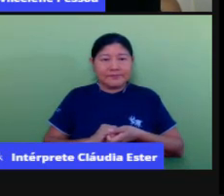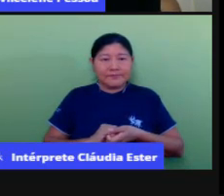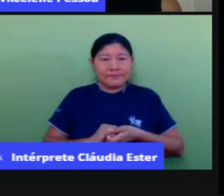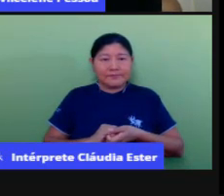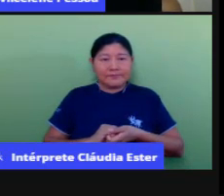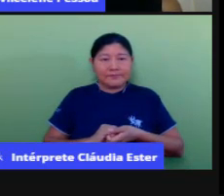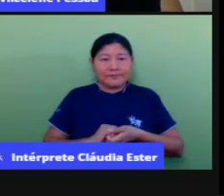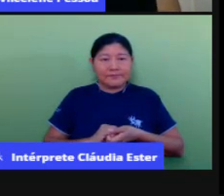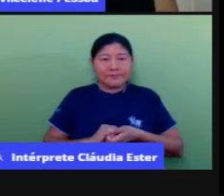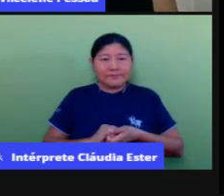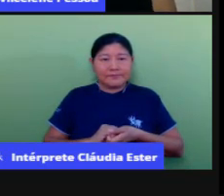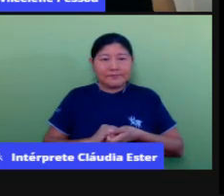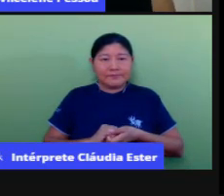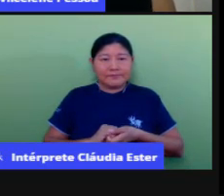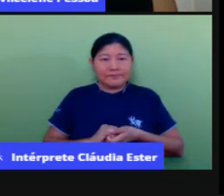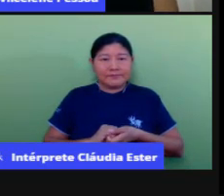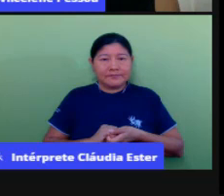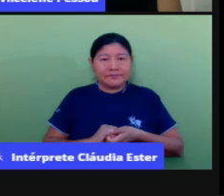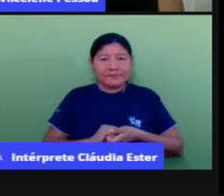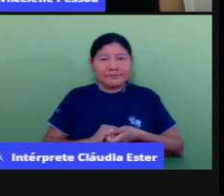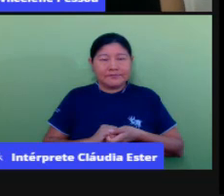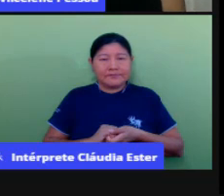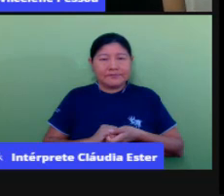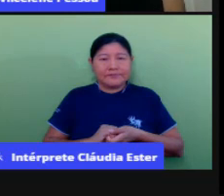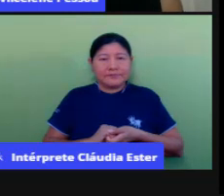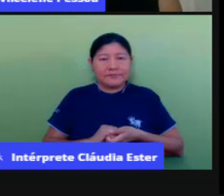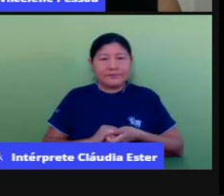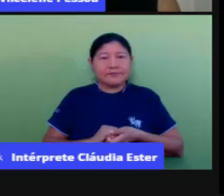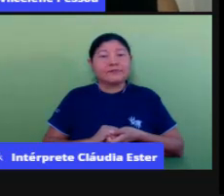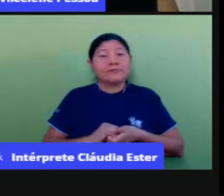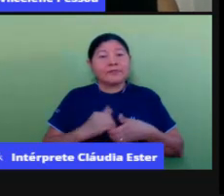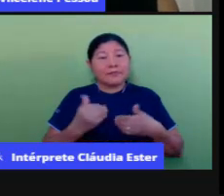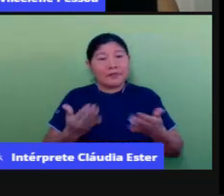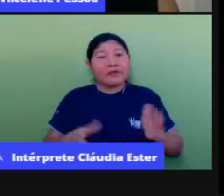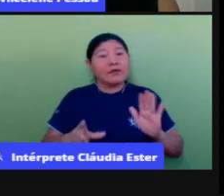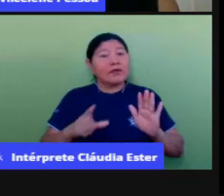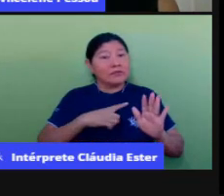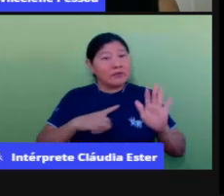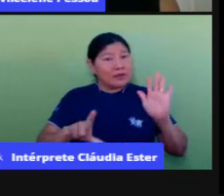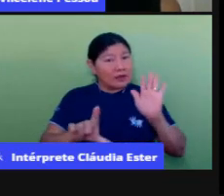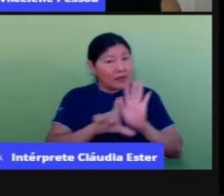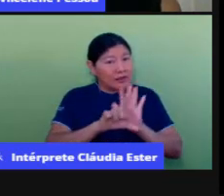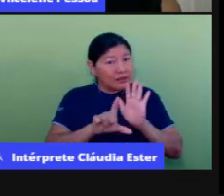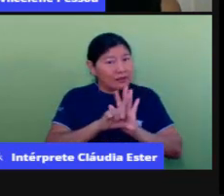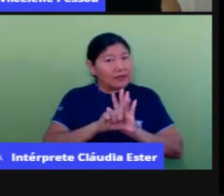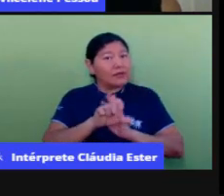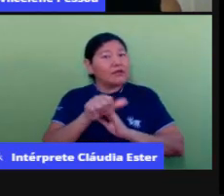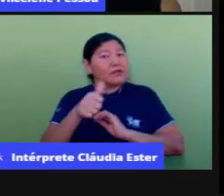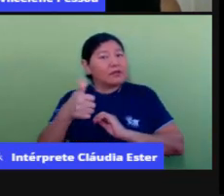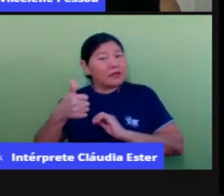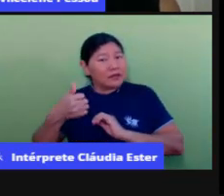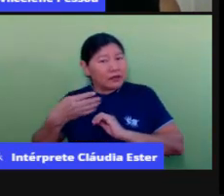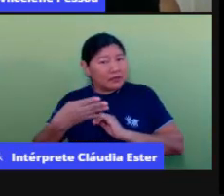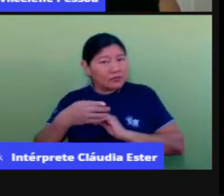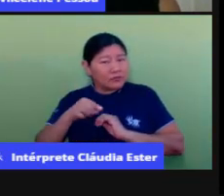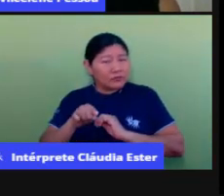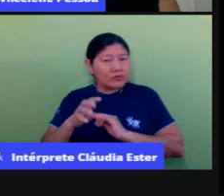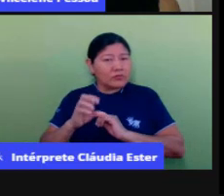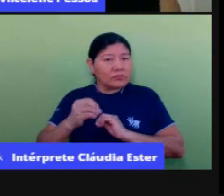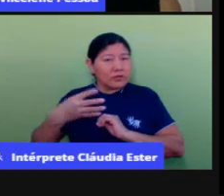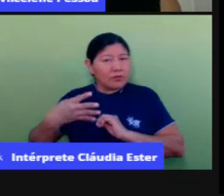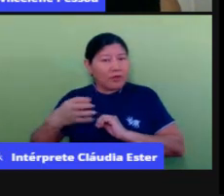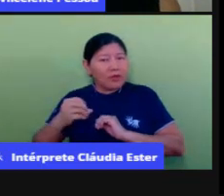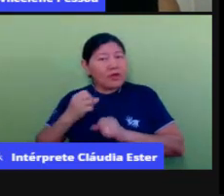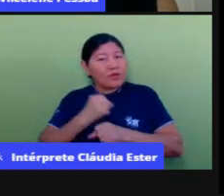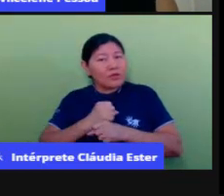Pode trocar. Ok. Bom, nós temos a Lei 14.040, de 18 de agosto de